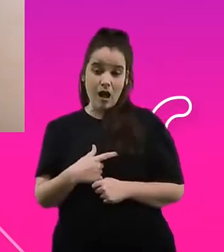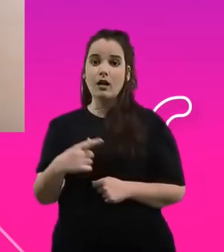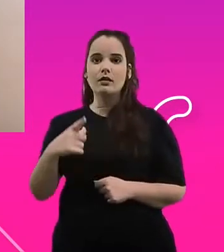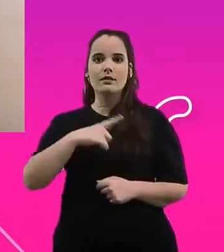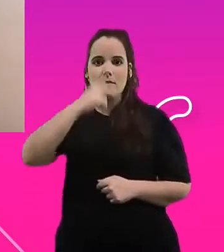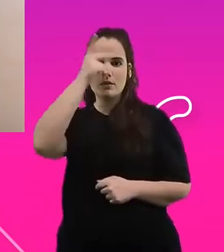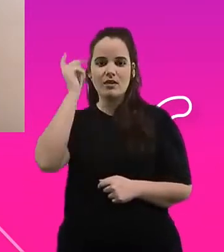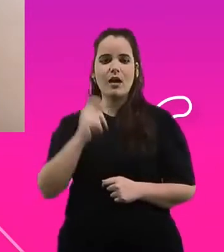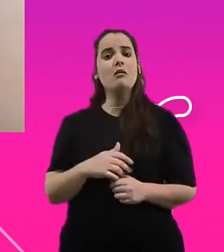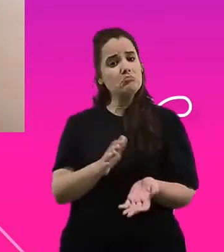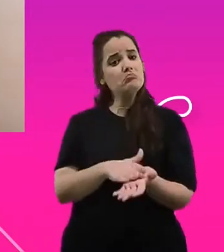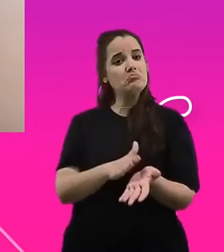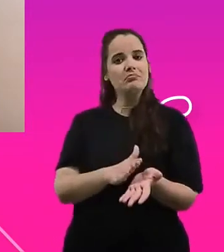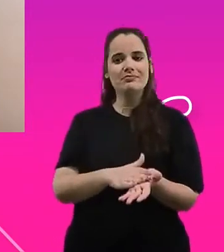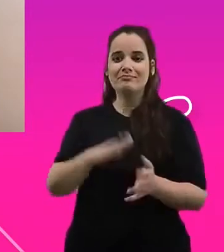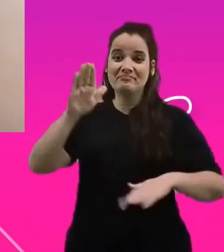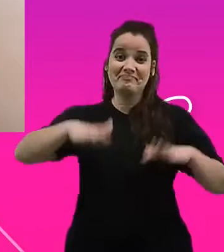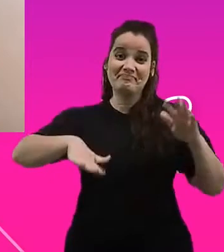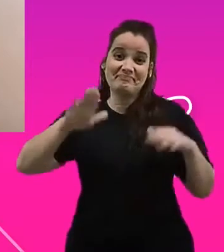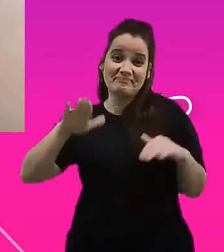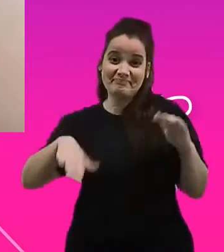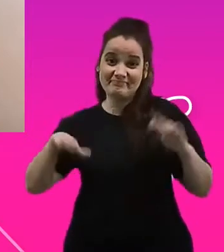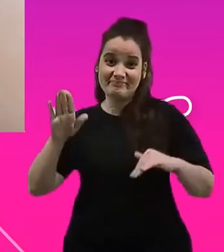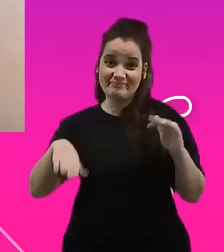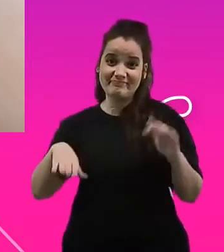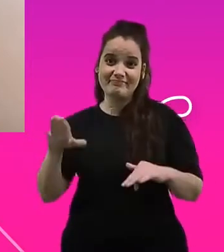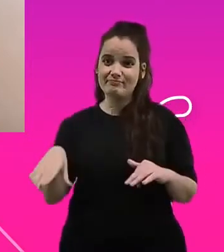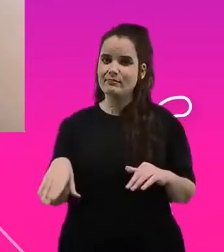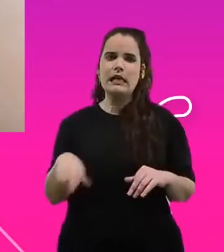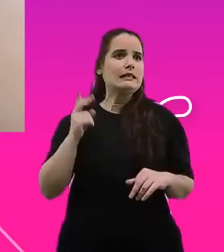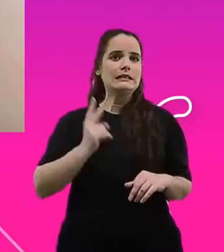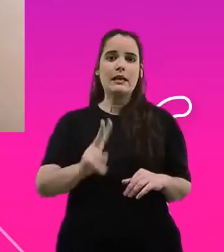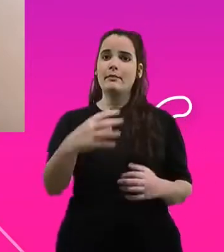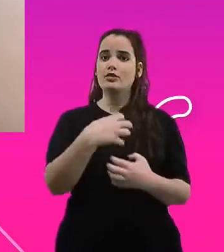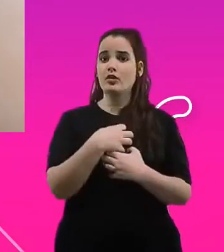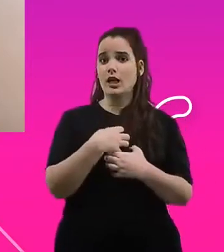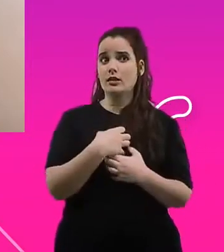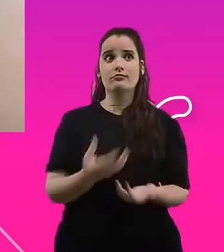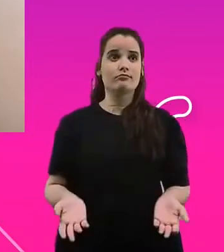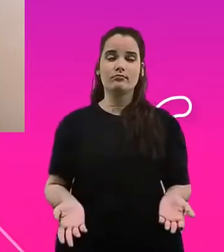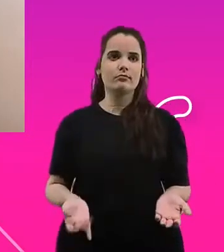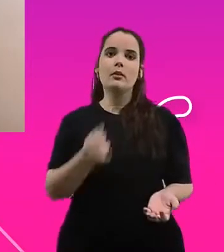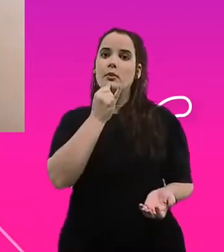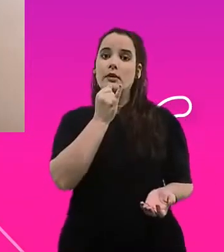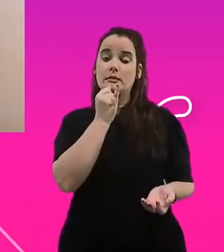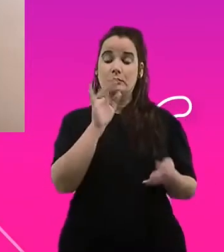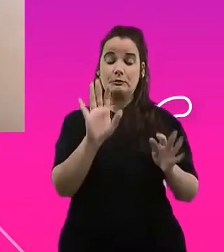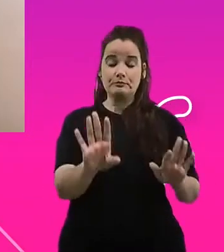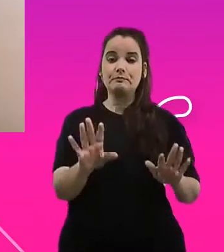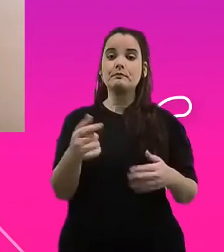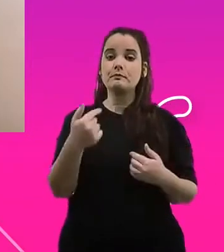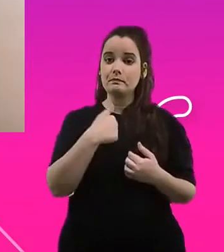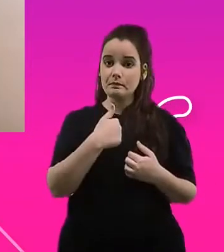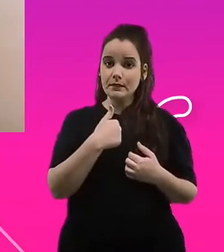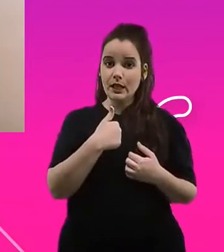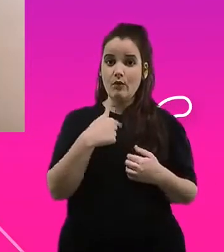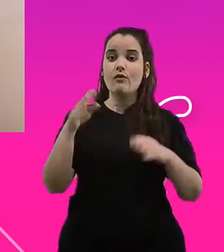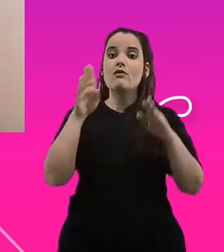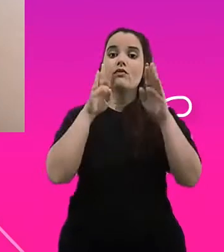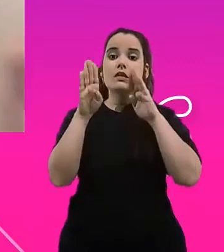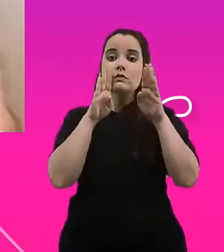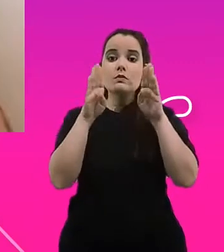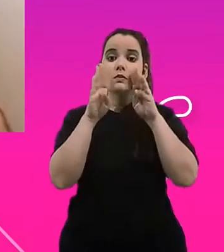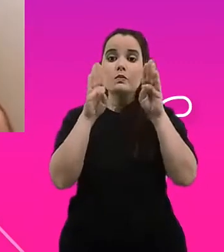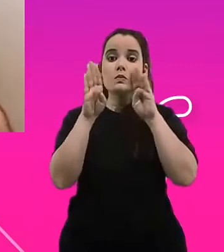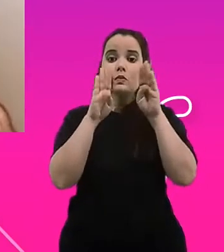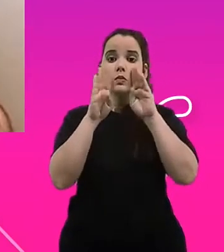você puder dar mais, dá, mas seja super sincero. Então, eu dou um exemplo que é eu junto com o Facebook, eu criei o